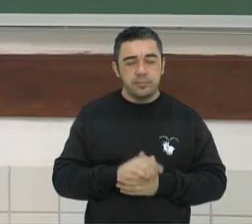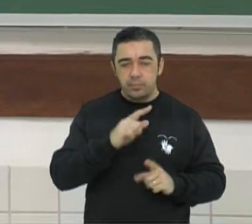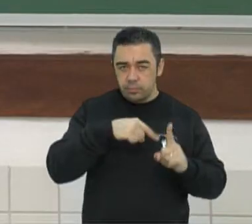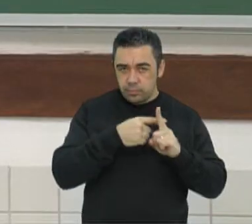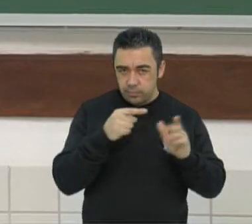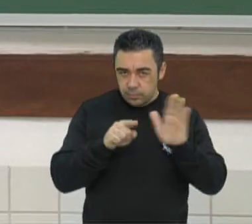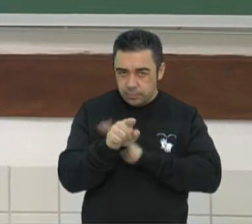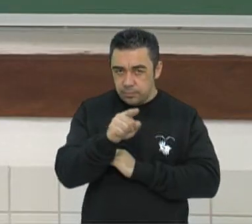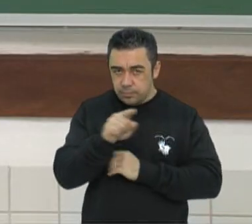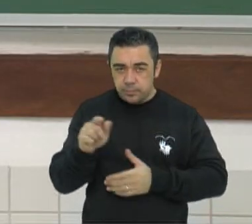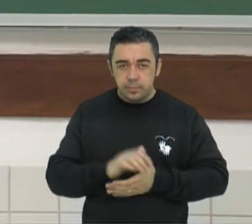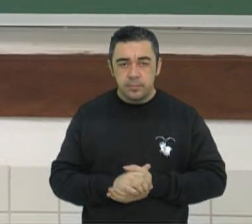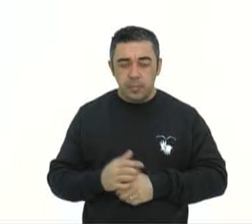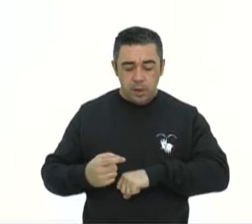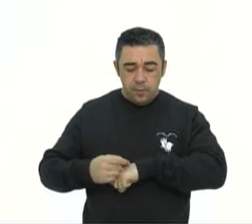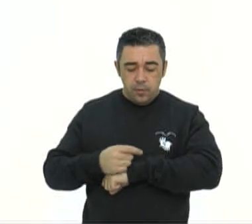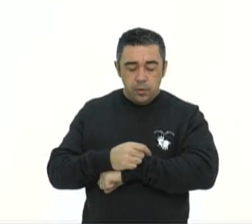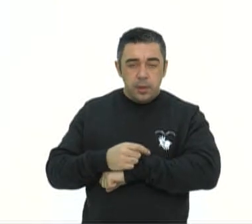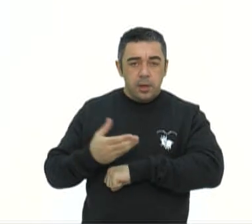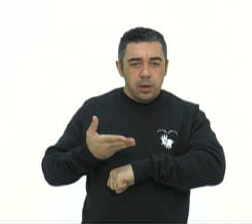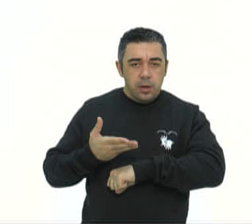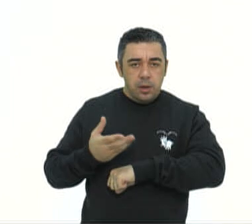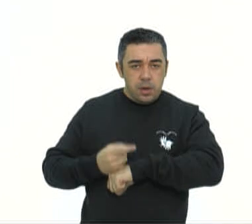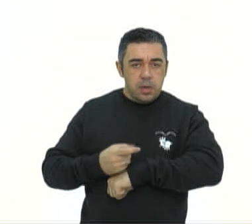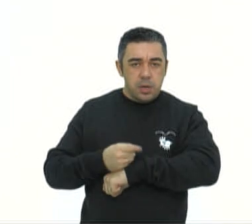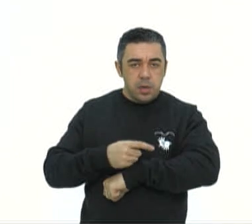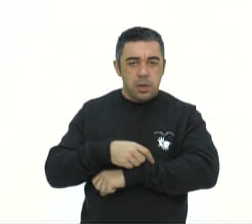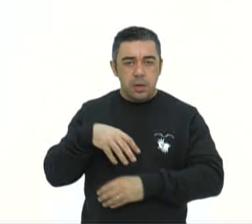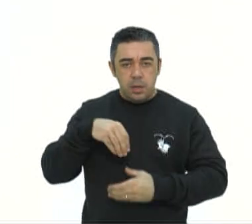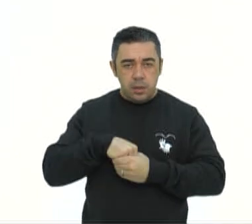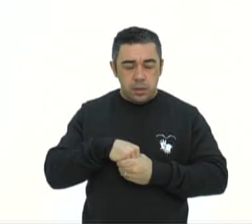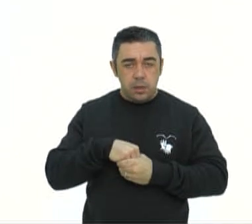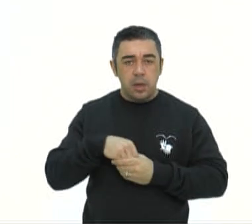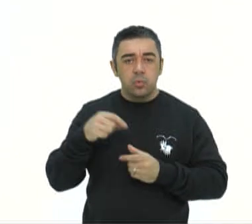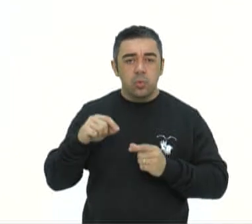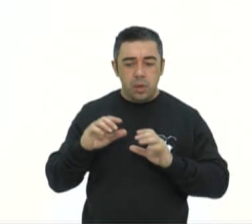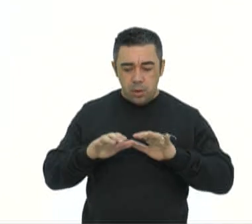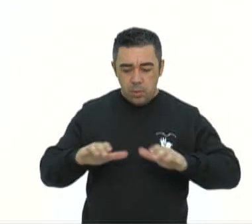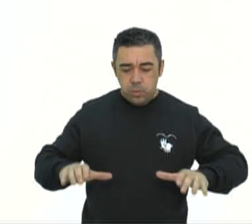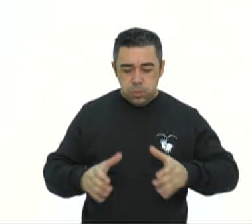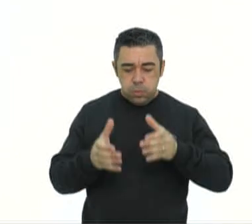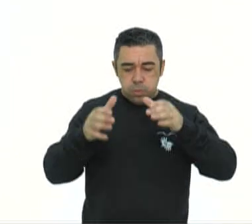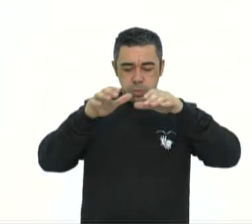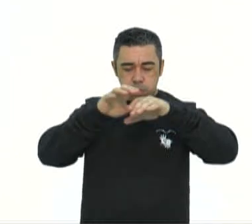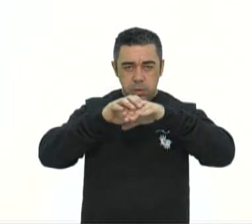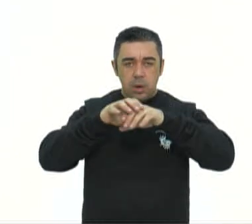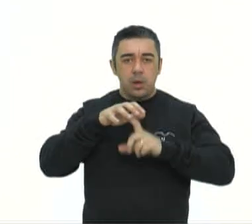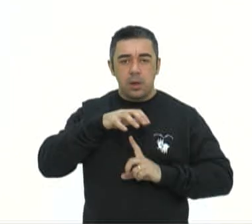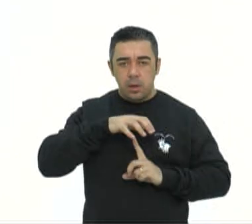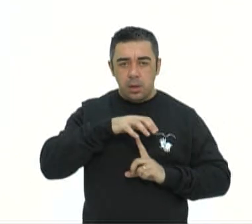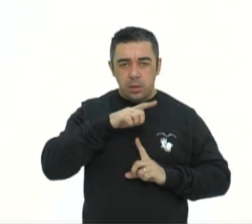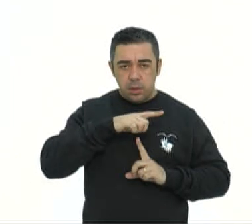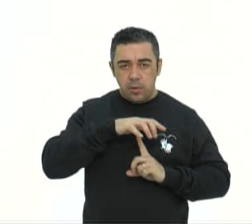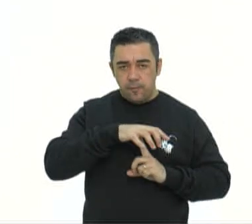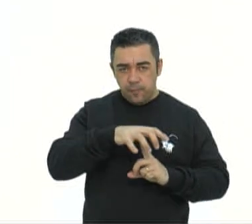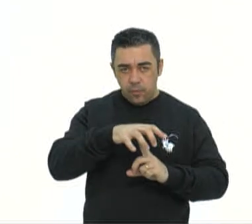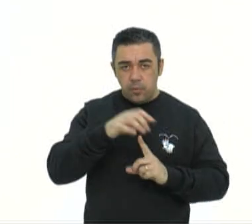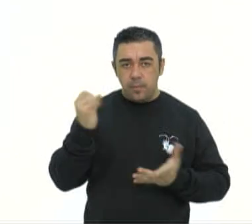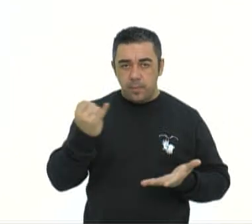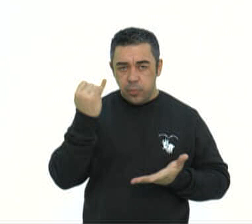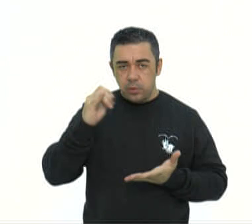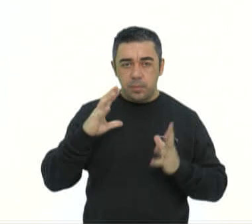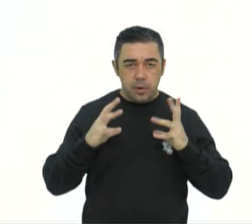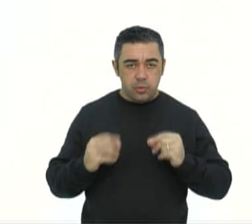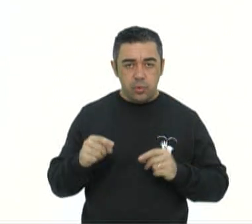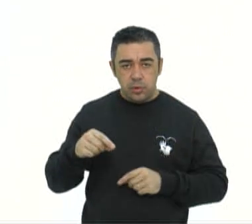então. As formigas cortadeiras cultivam no interior de seus ninhos um fungo Basidium miceto, que é muito importante para todos